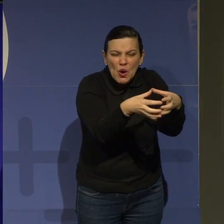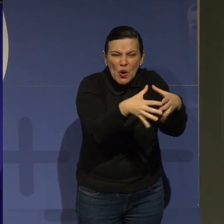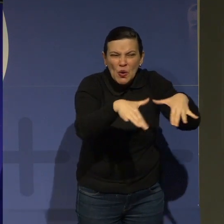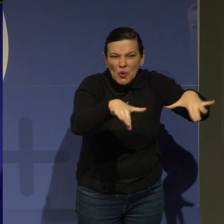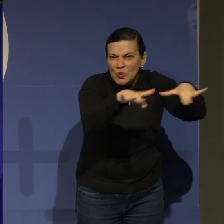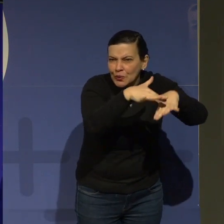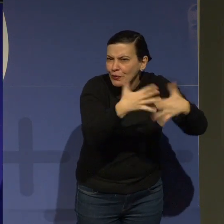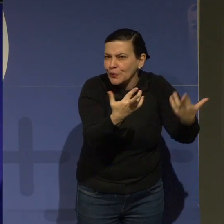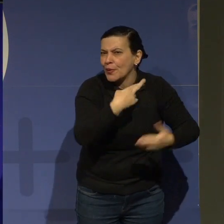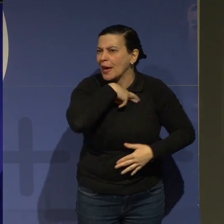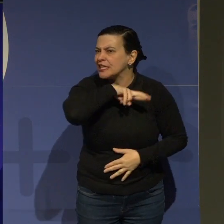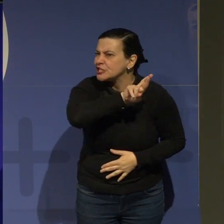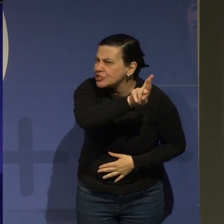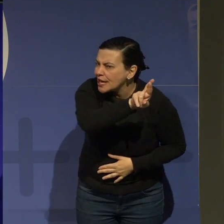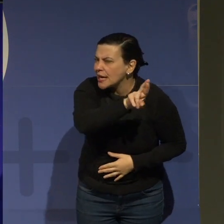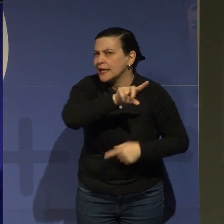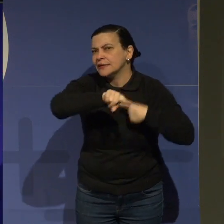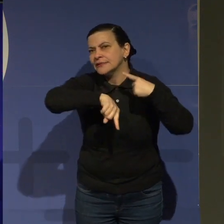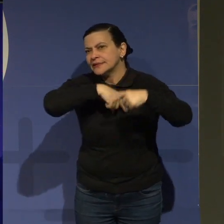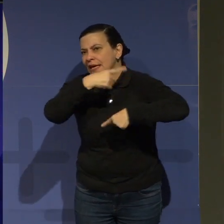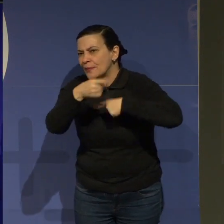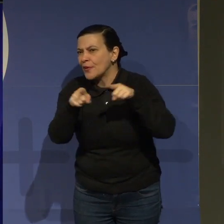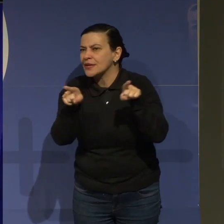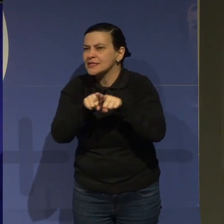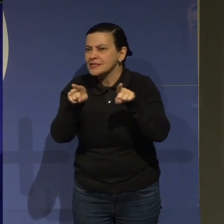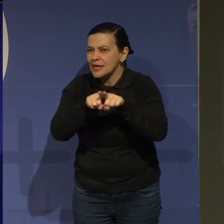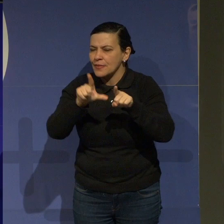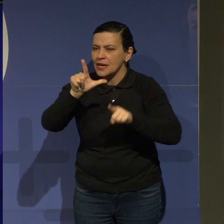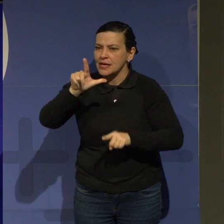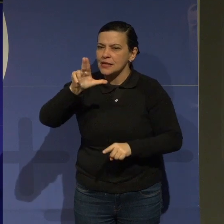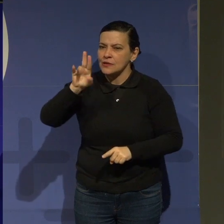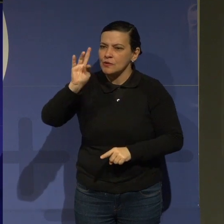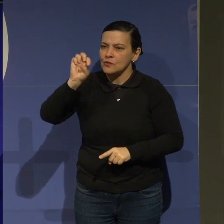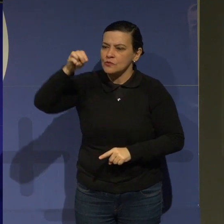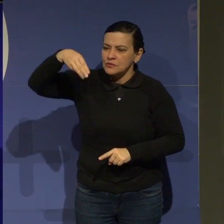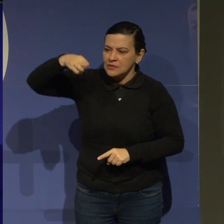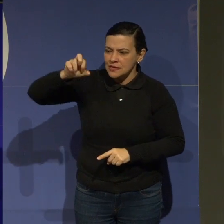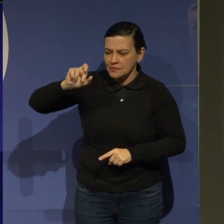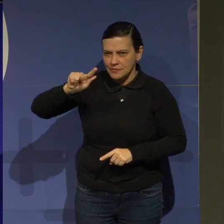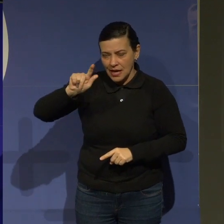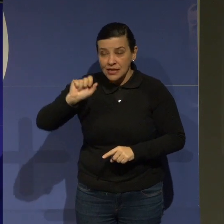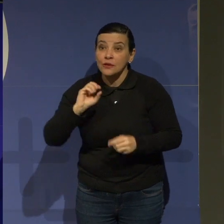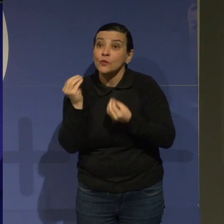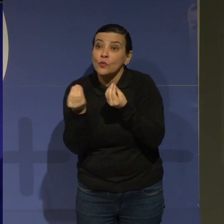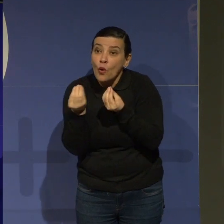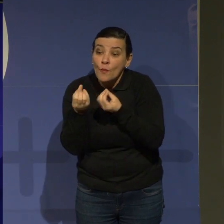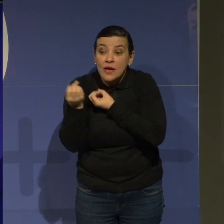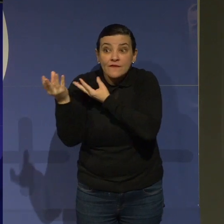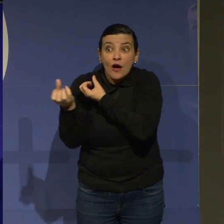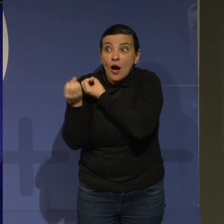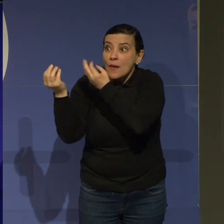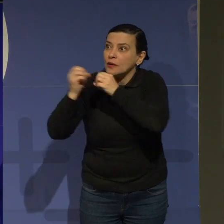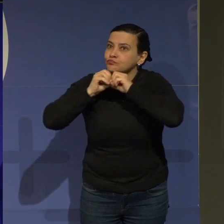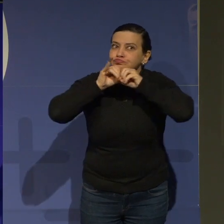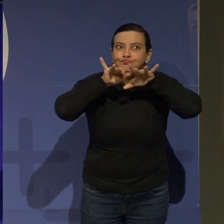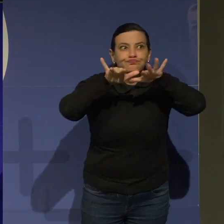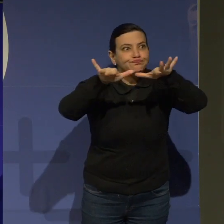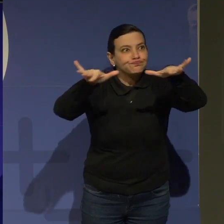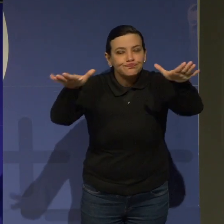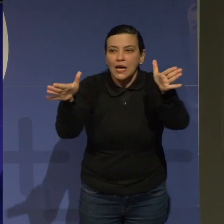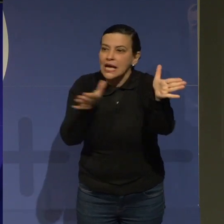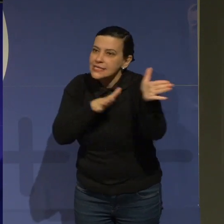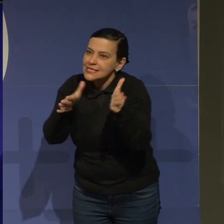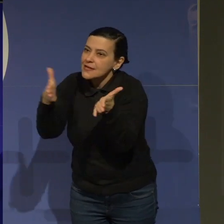meio religioso. Depois, com a prensa de Gutenberg, a gente conseguiu tornar a informação mais acessível por meio